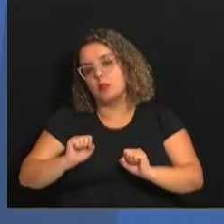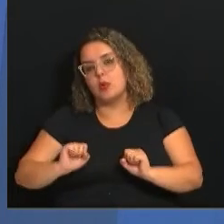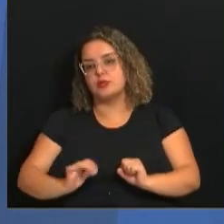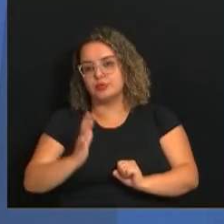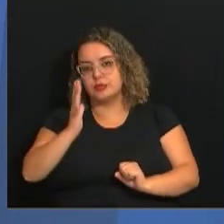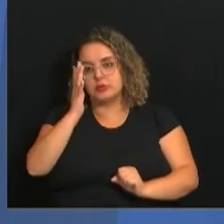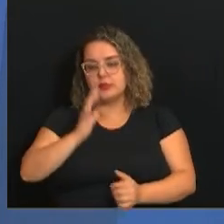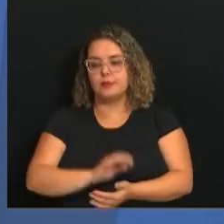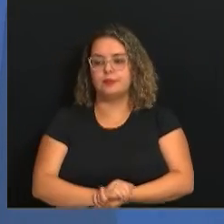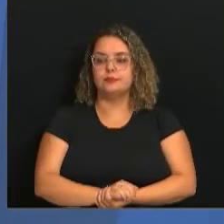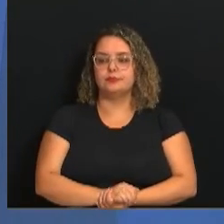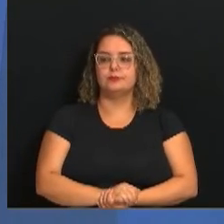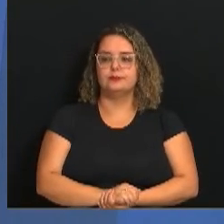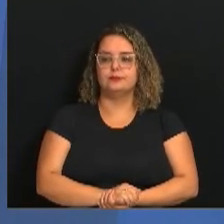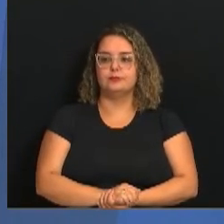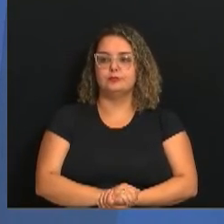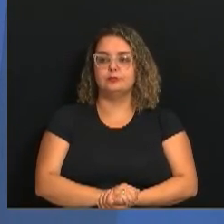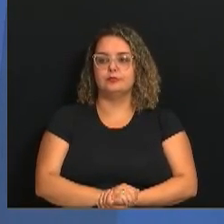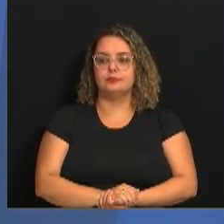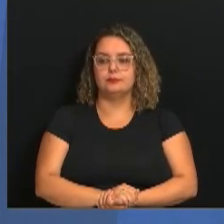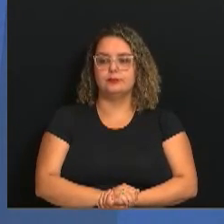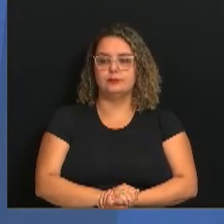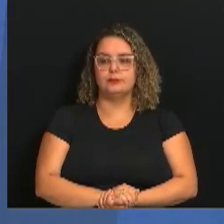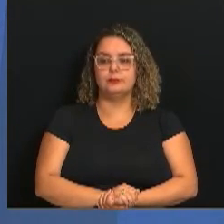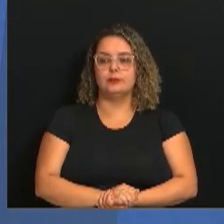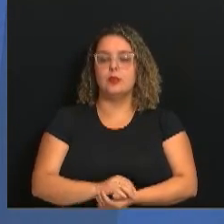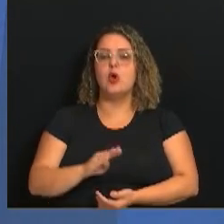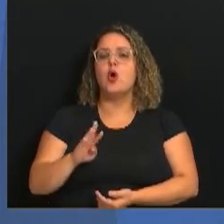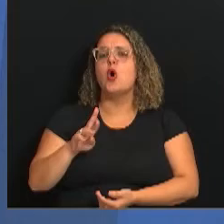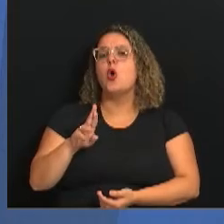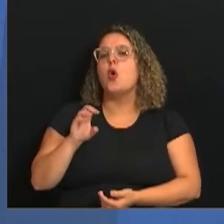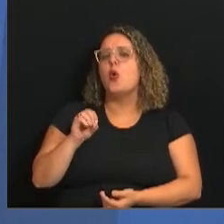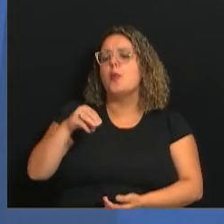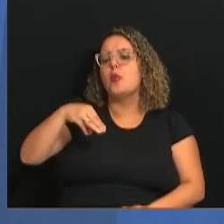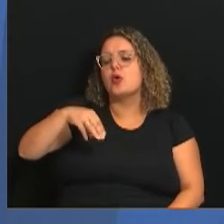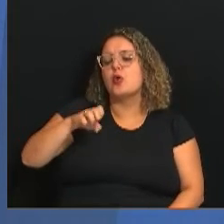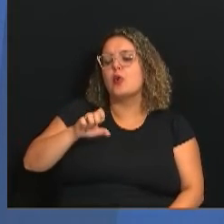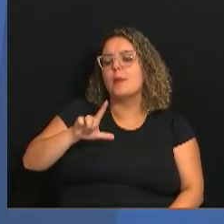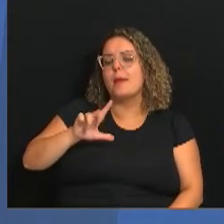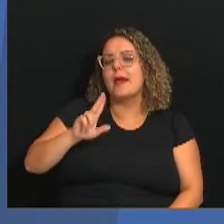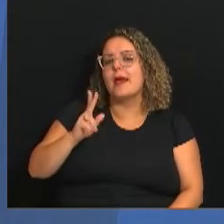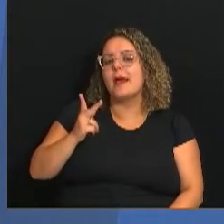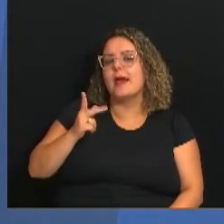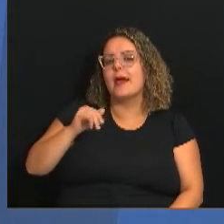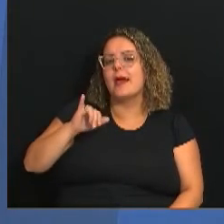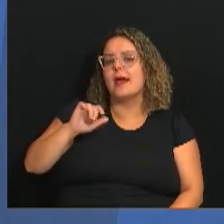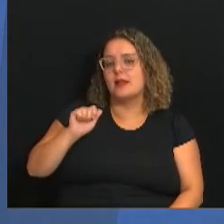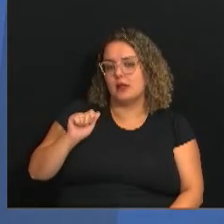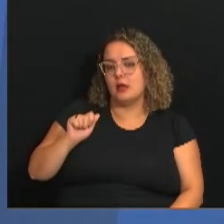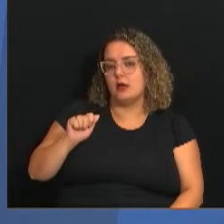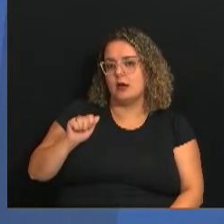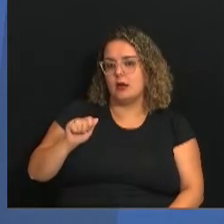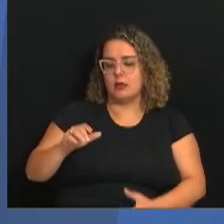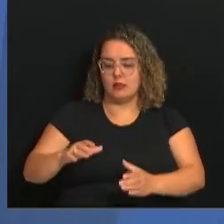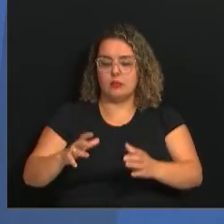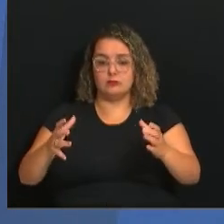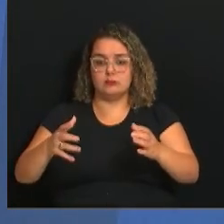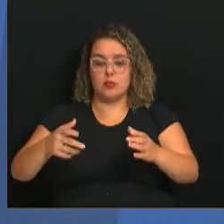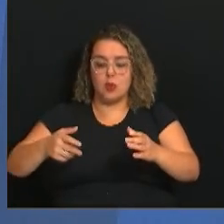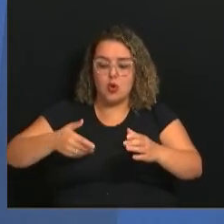também são bairros com áreas de risco para a transmissão da dengue. A gente lembra que a prefeitura chama a atenção